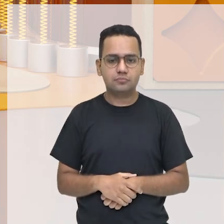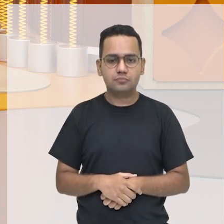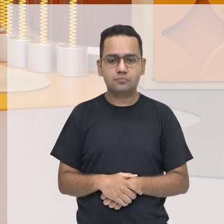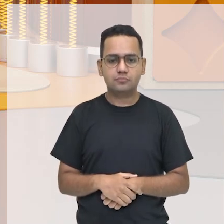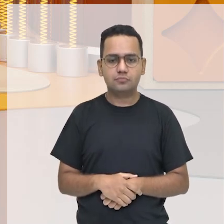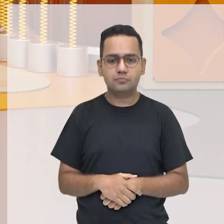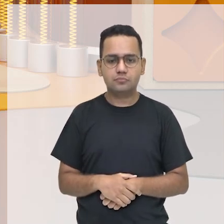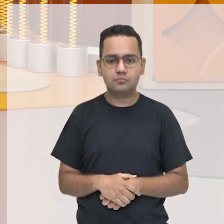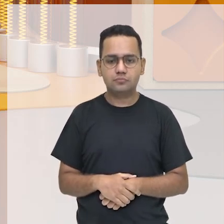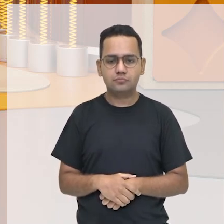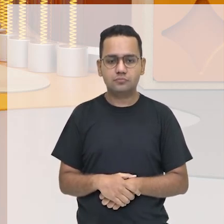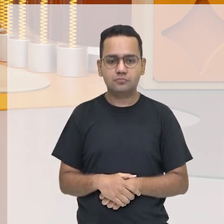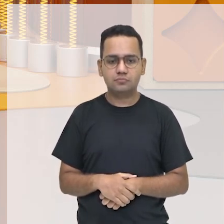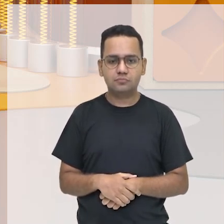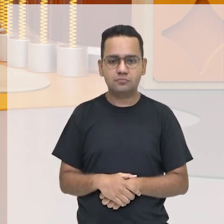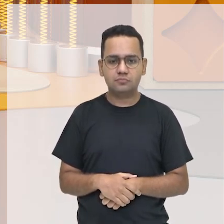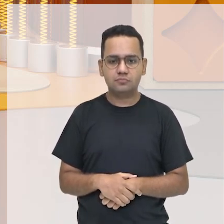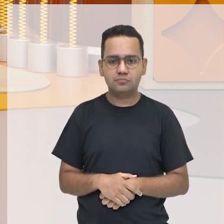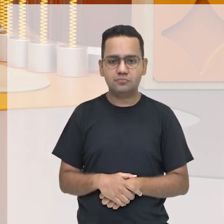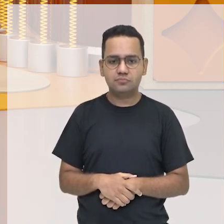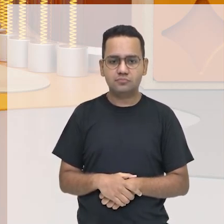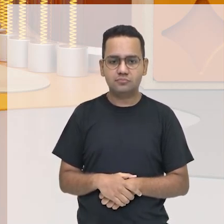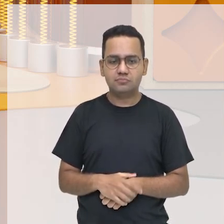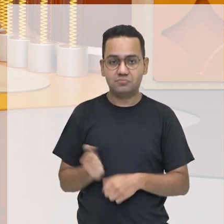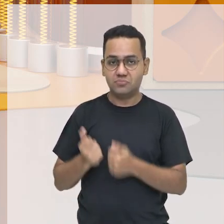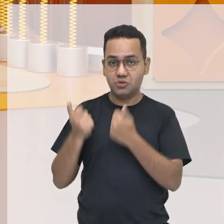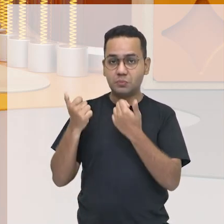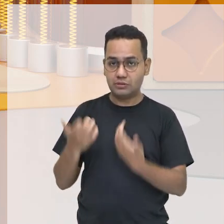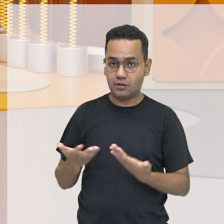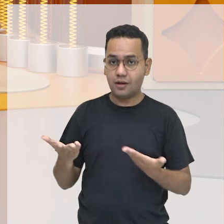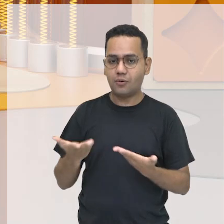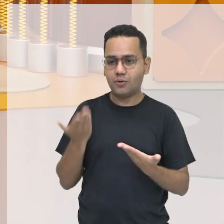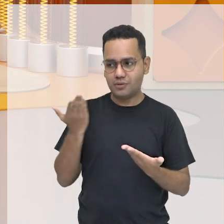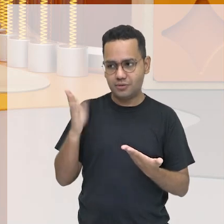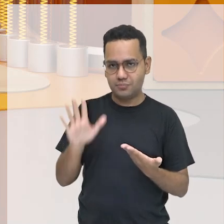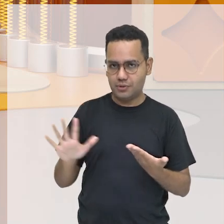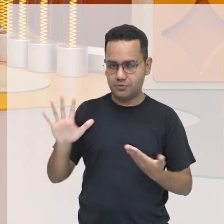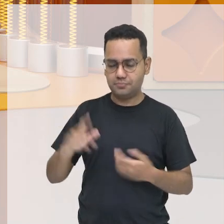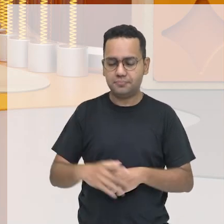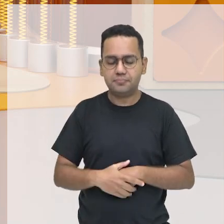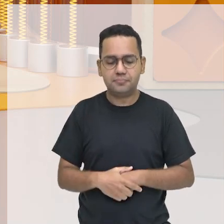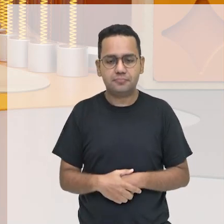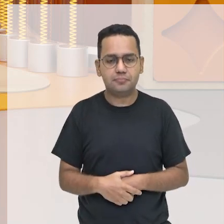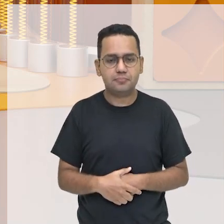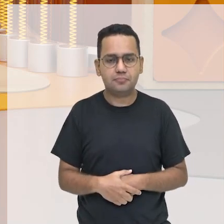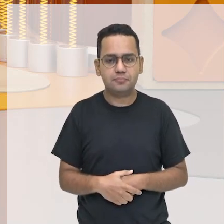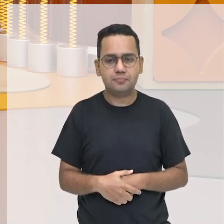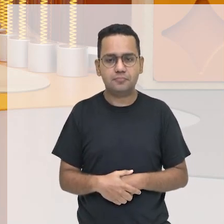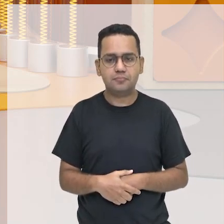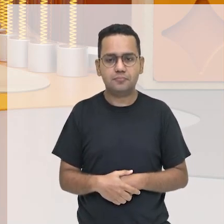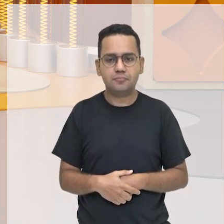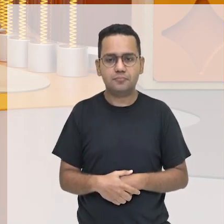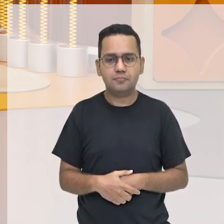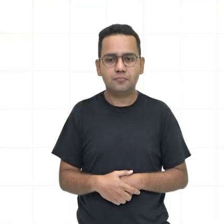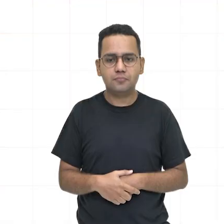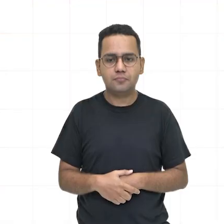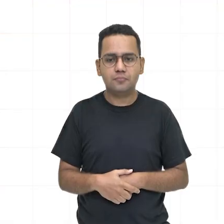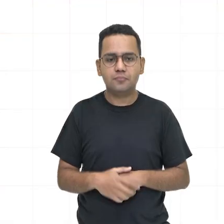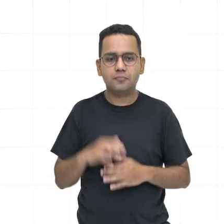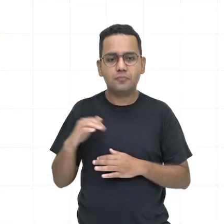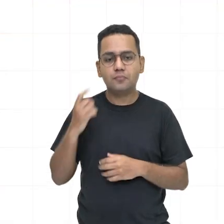vamos falar um pouquinho sobre essas civilizações orientais. As civilizações orientais, para a gente